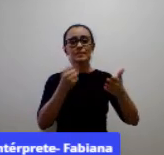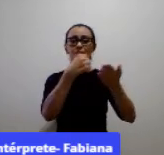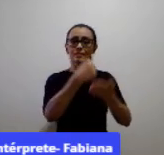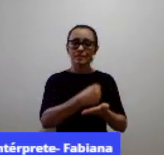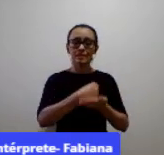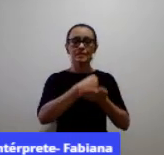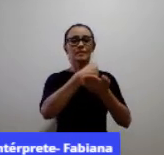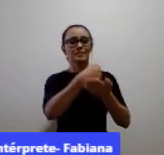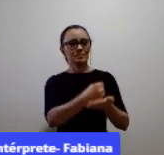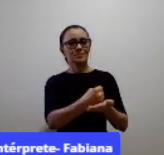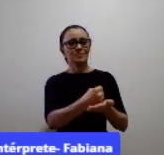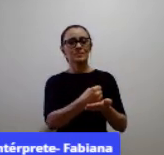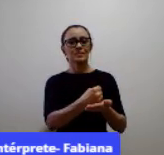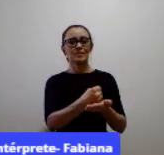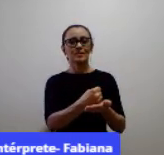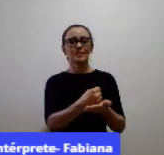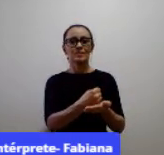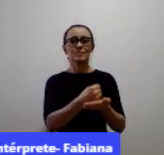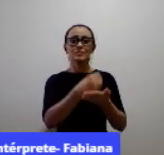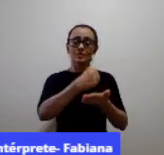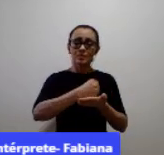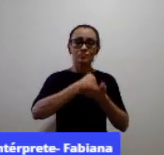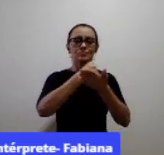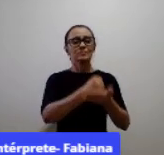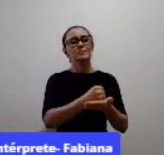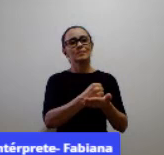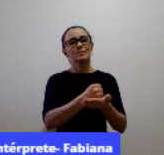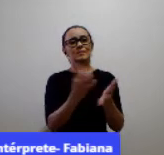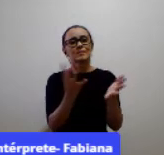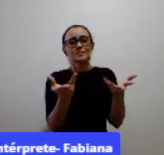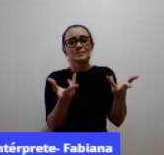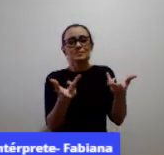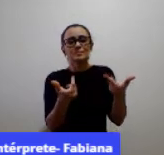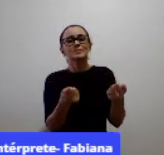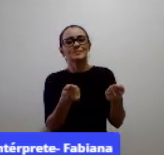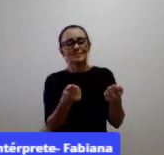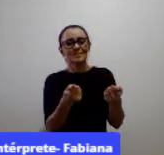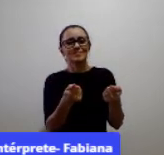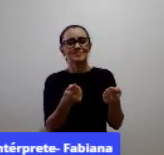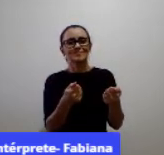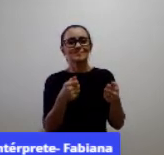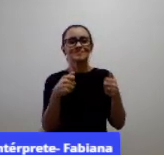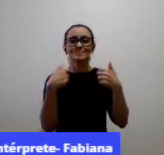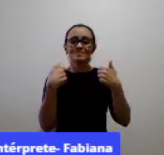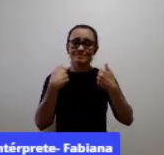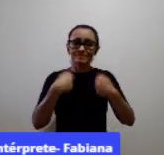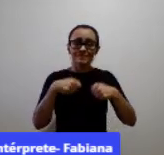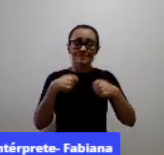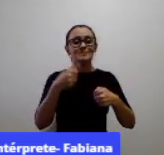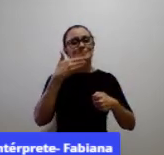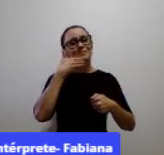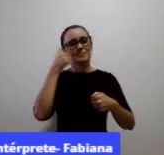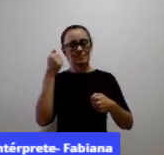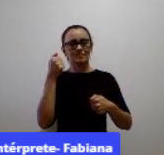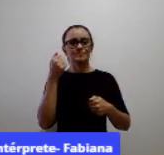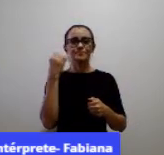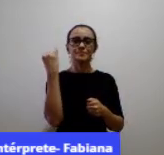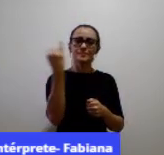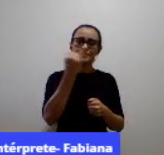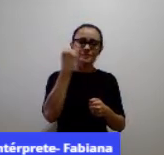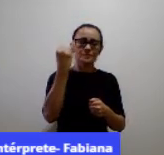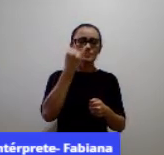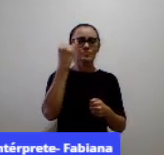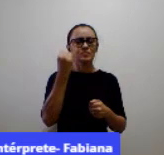não existentes, dessas habilidades ainda não adquiridas. Então, é importantíssimo que eu seja